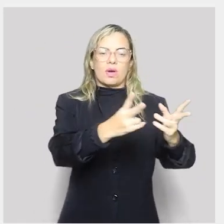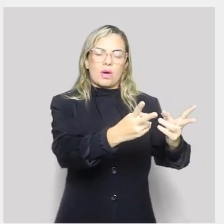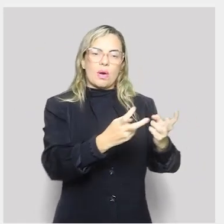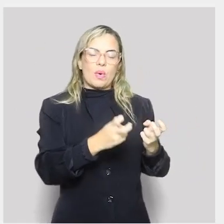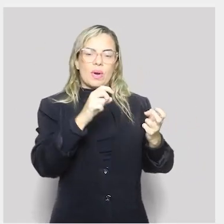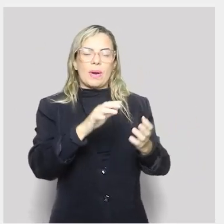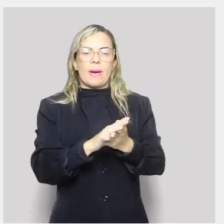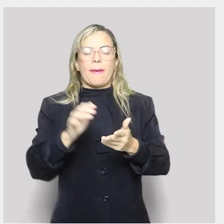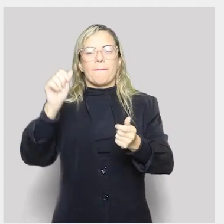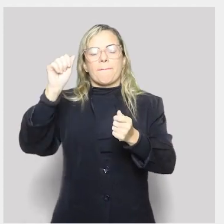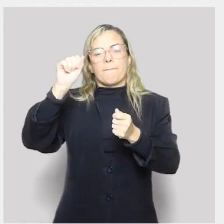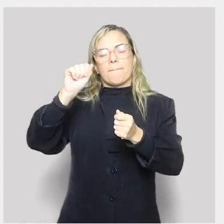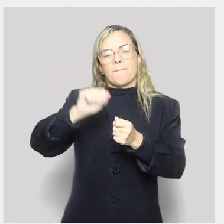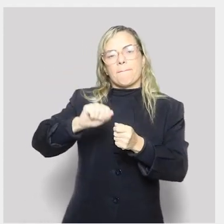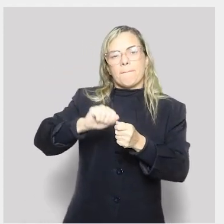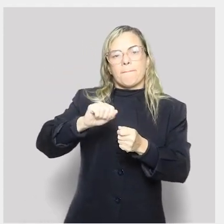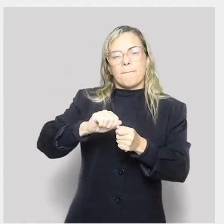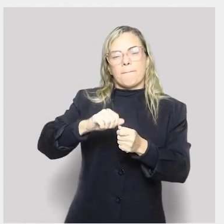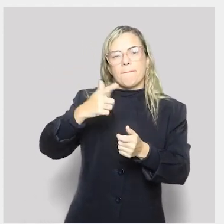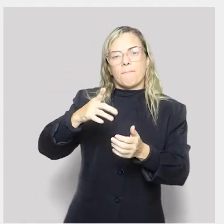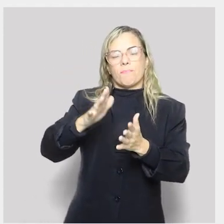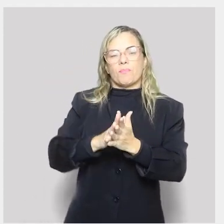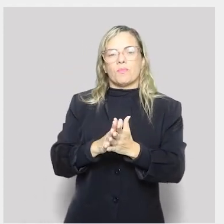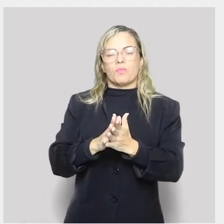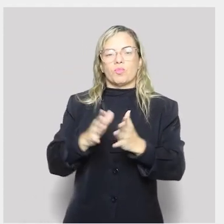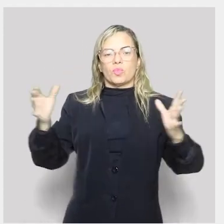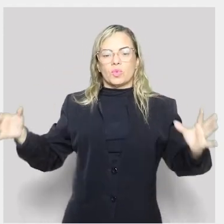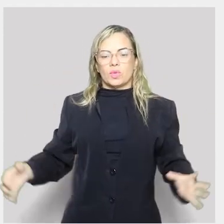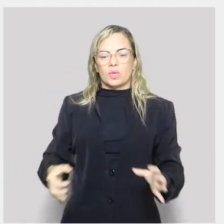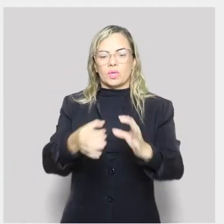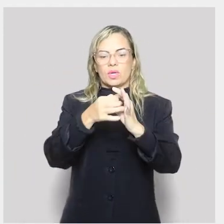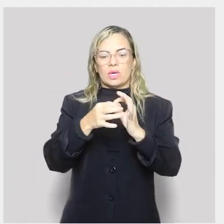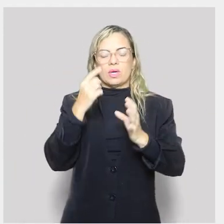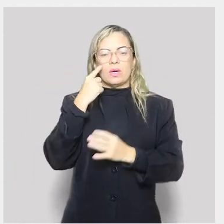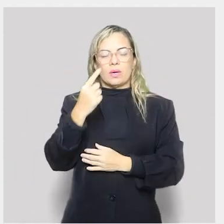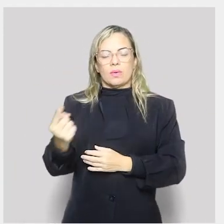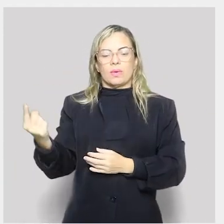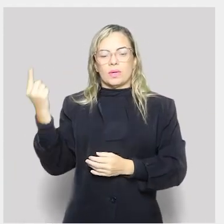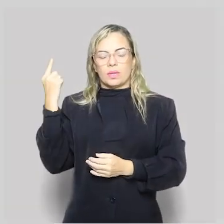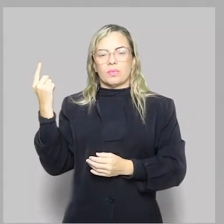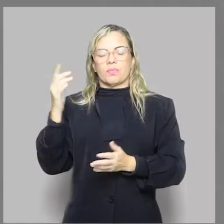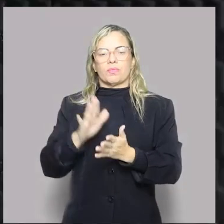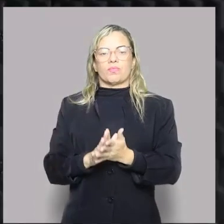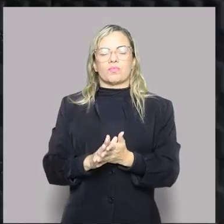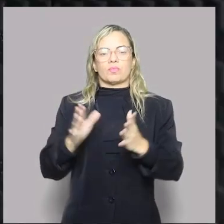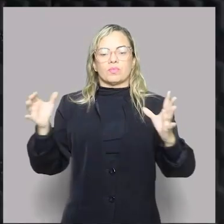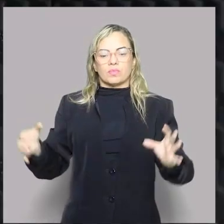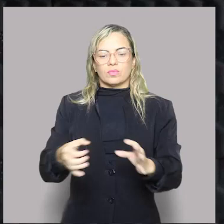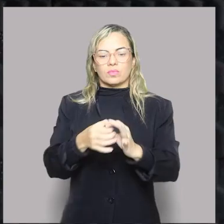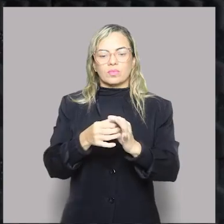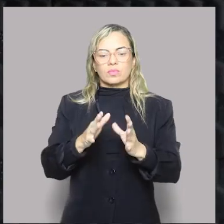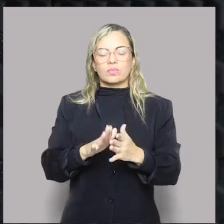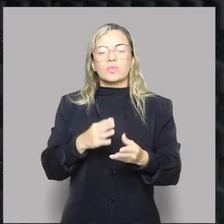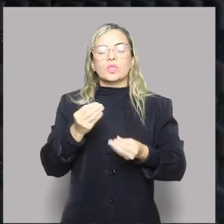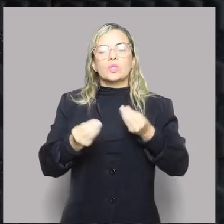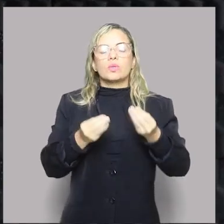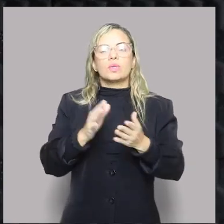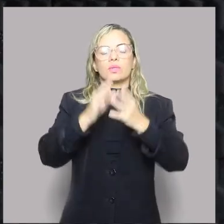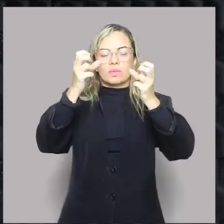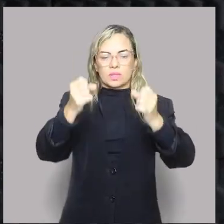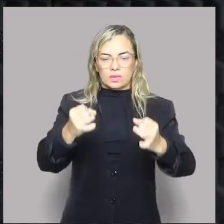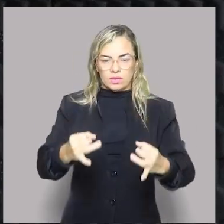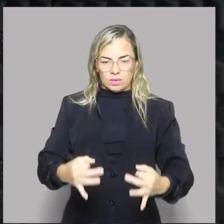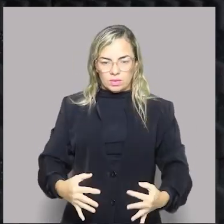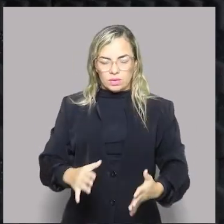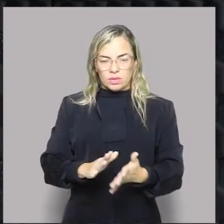né? Mas antes das consequências, eu vou trazer uma legitimação, ou seja, eu vou utilizar um argumento de